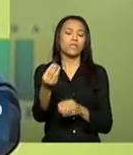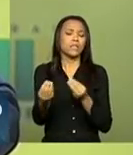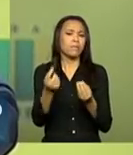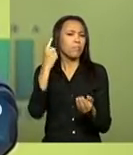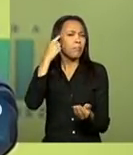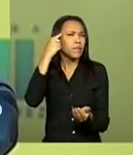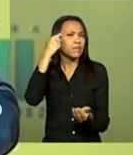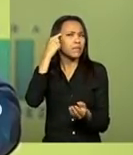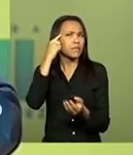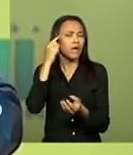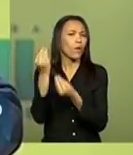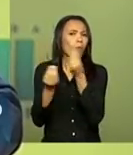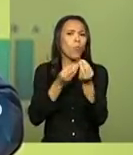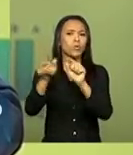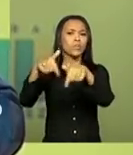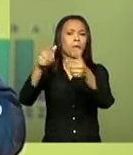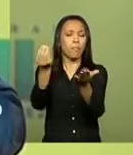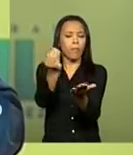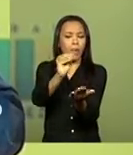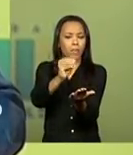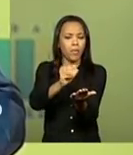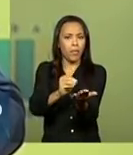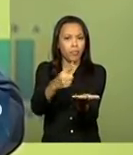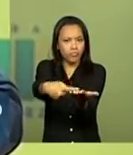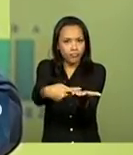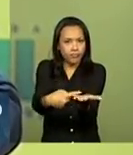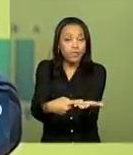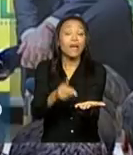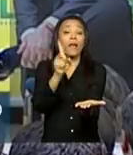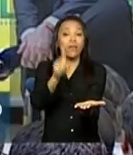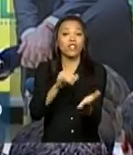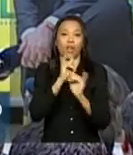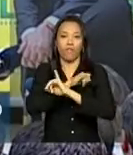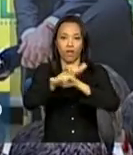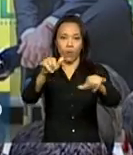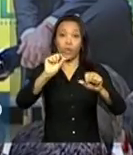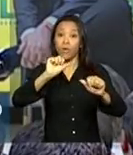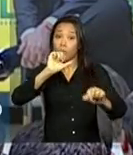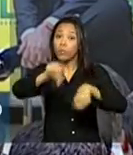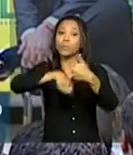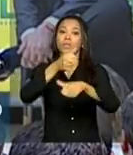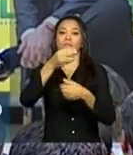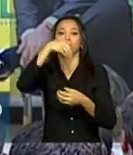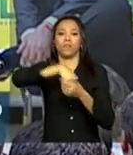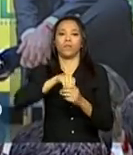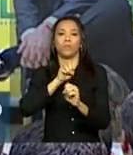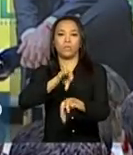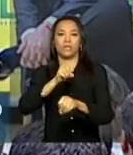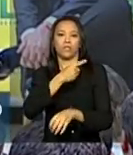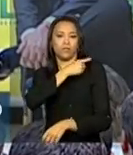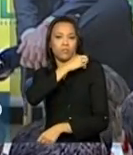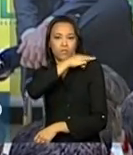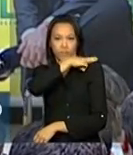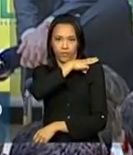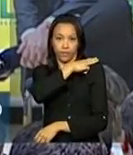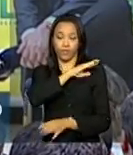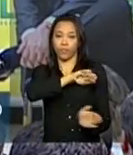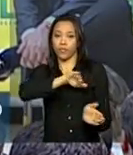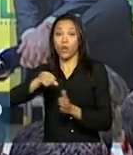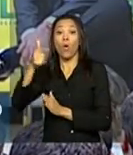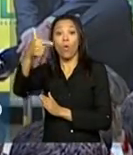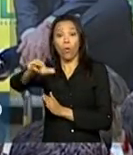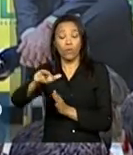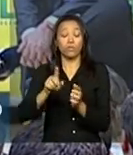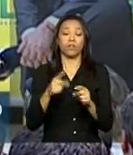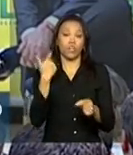que é importante, que o ministro Cid Gomes já anunciou, que é a reformulação do ensino médio. A educação profissional também, com o Pronatec,